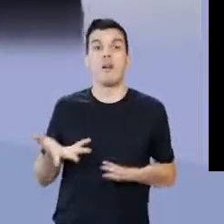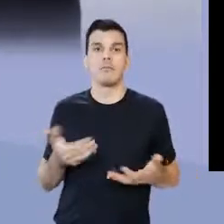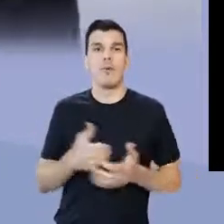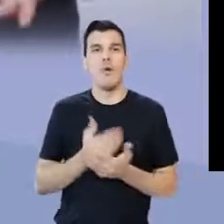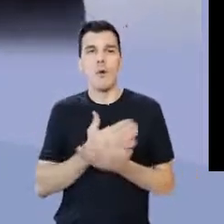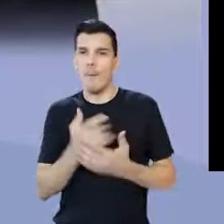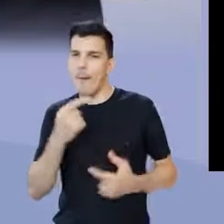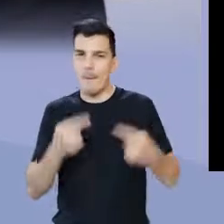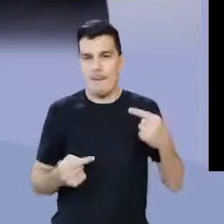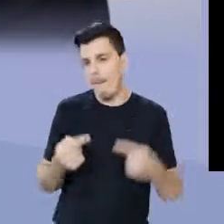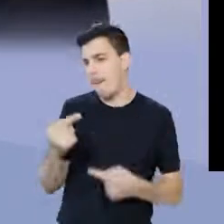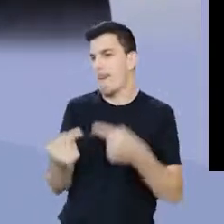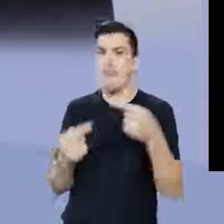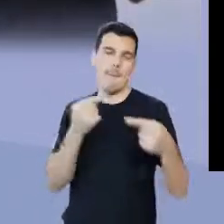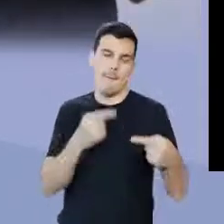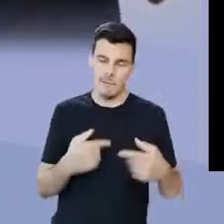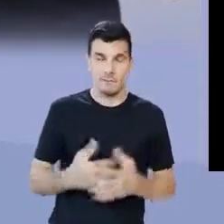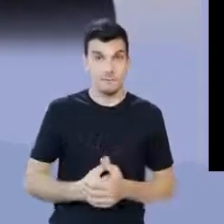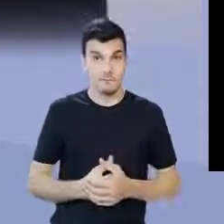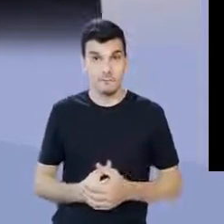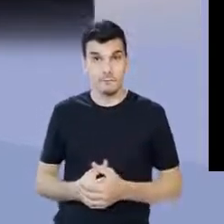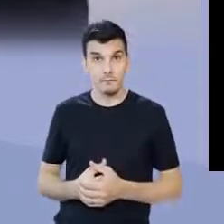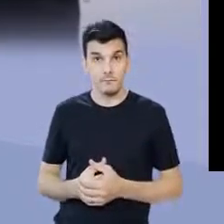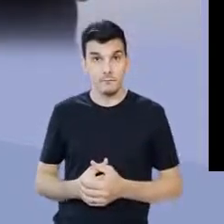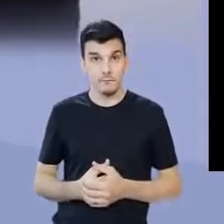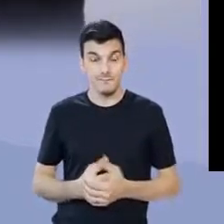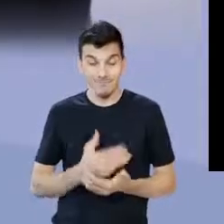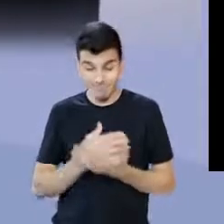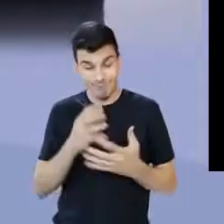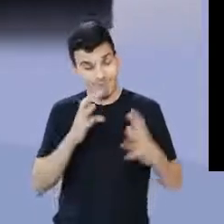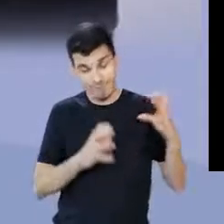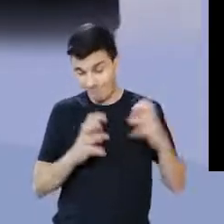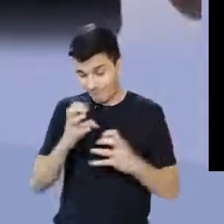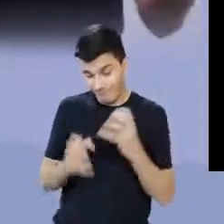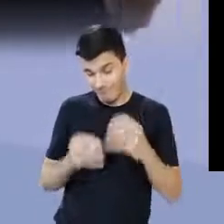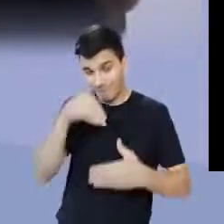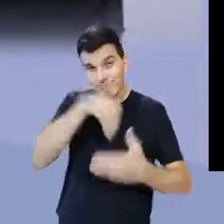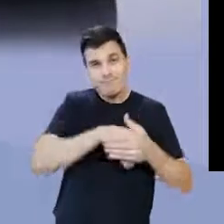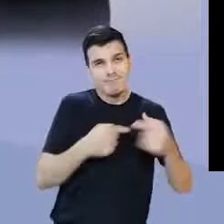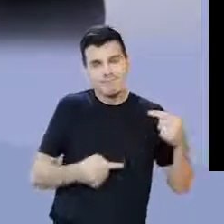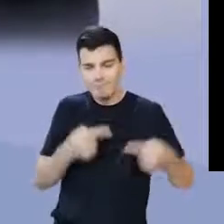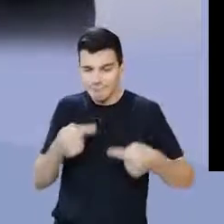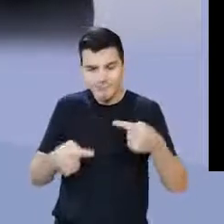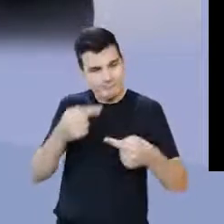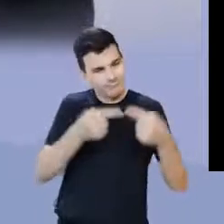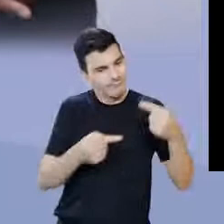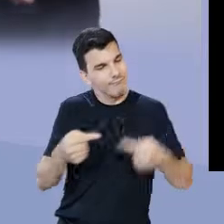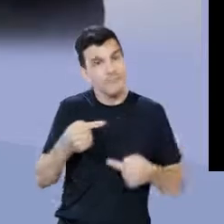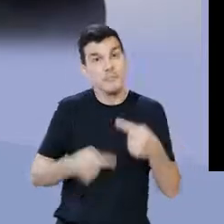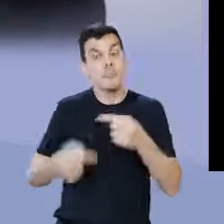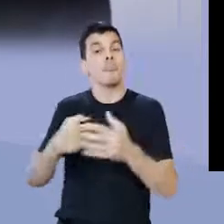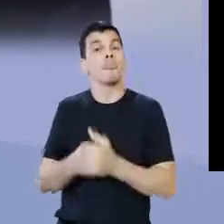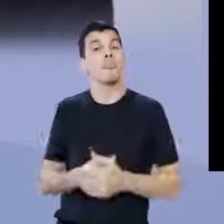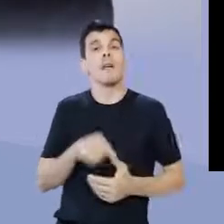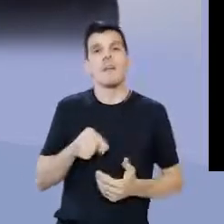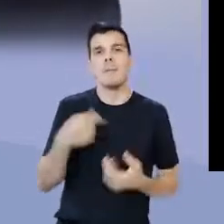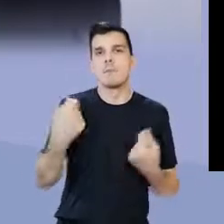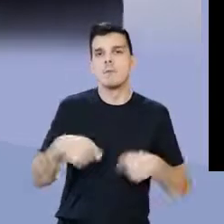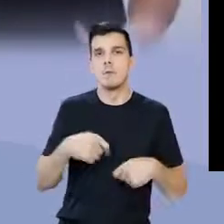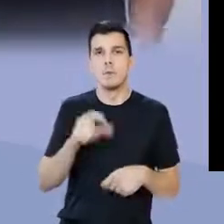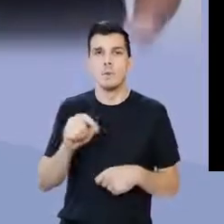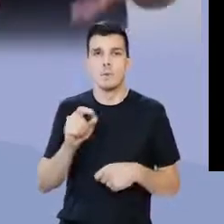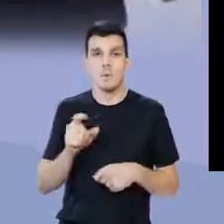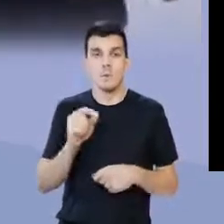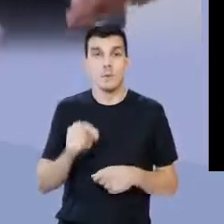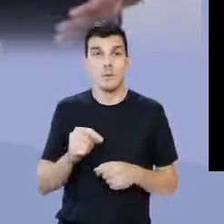começa a vir a pressão de todo mundo. Então, diante de uma briga, diante dessas guerras todas, esses conflitos dentro do mundo ateniense, foi